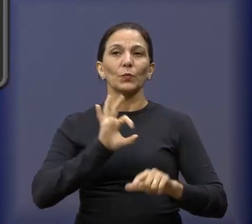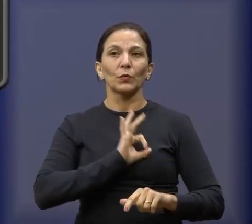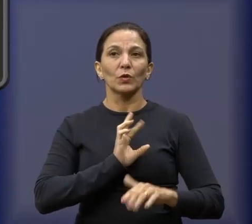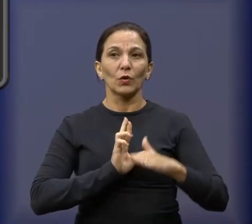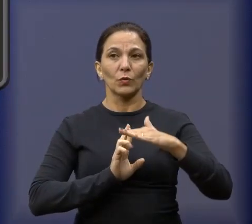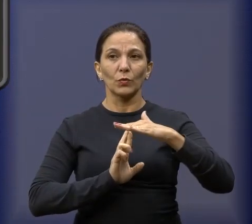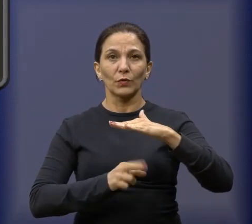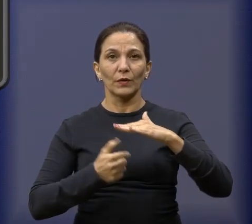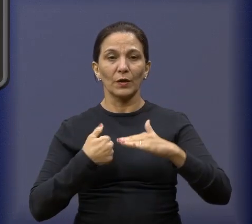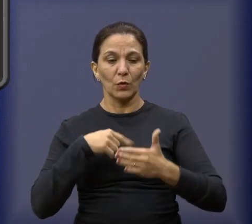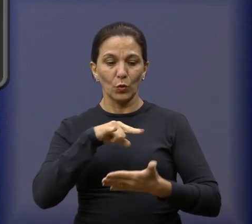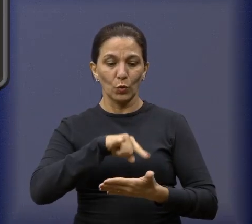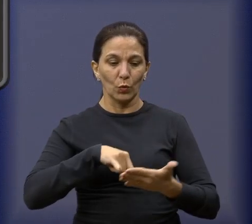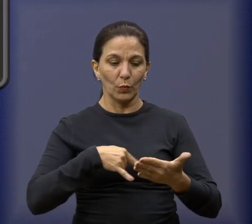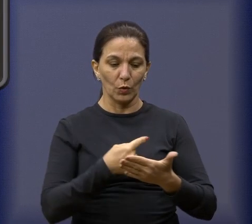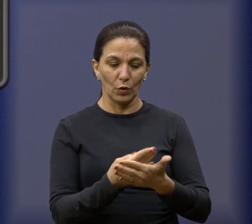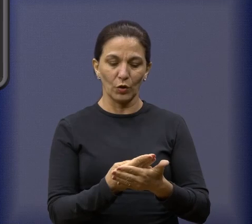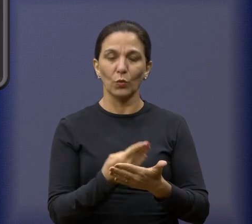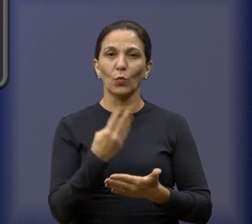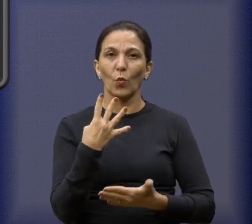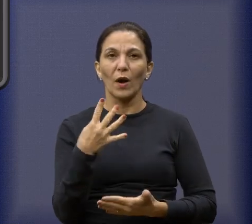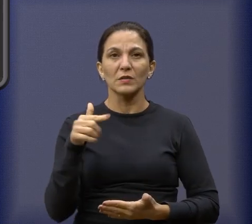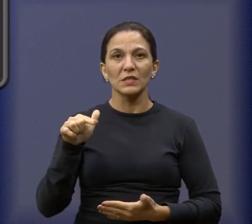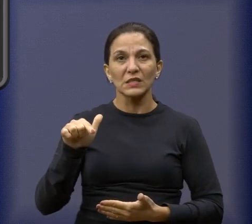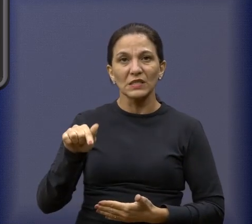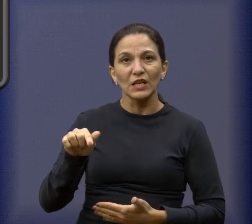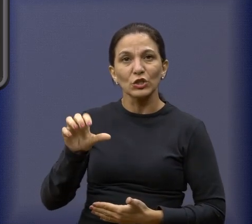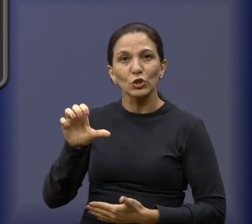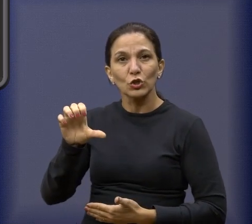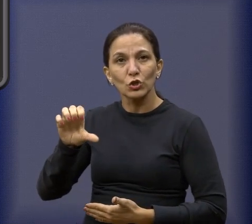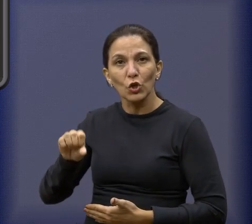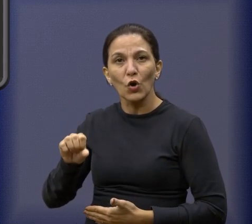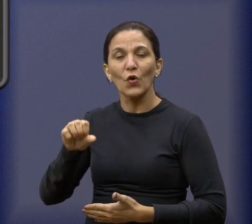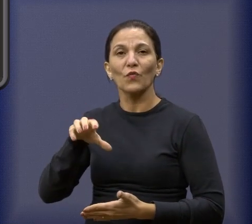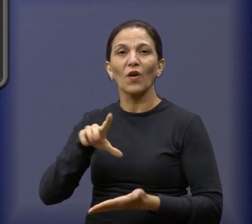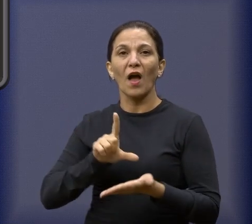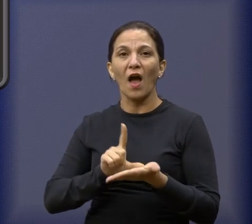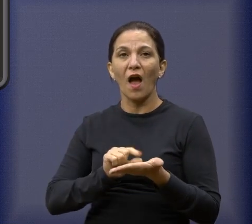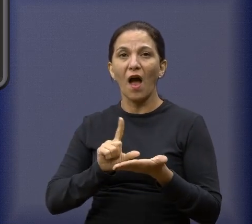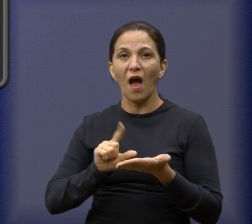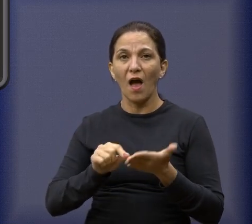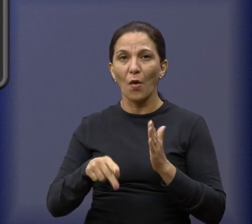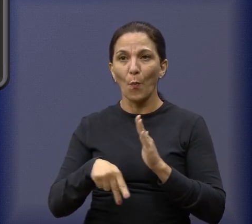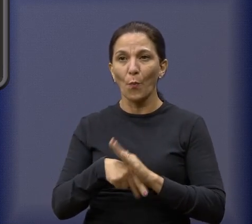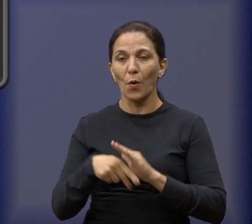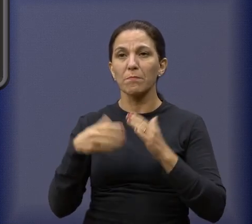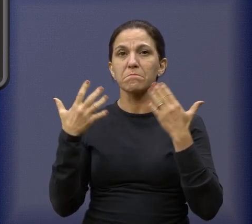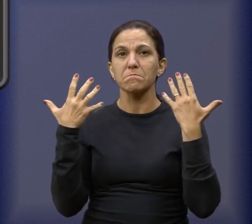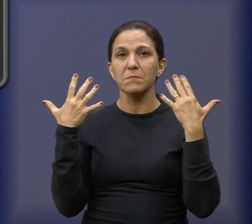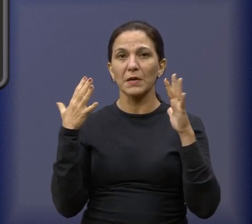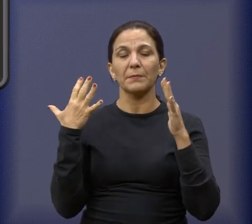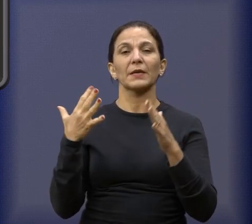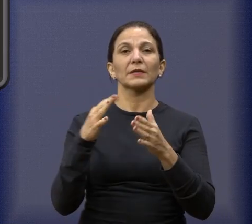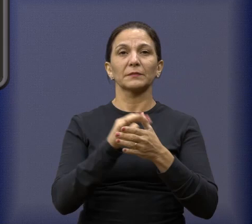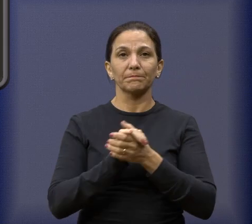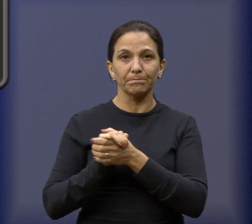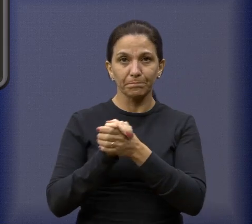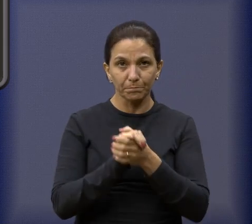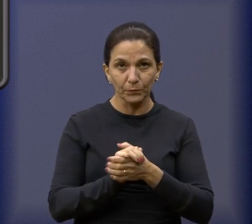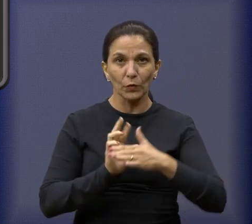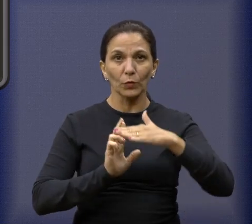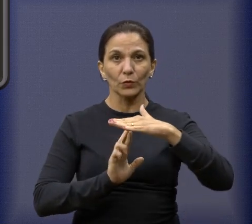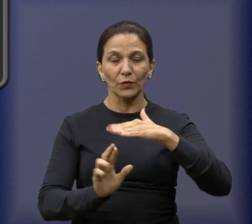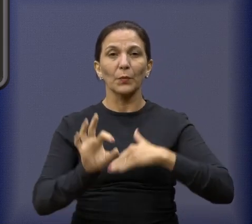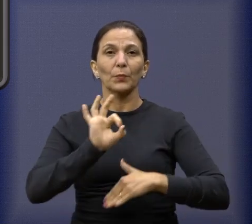fiz um requerimento aqui, o 479, solicitando que seja consignado em ato um voto de congratulações aos policiais militares rodoviários do